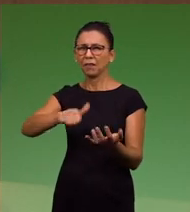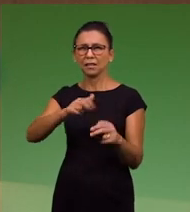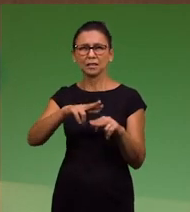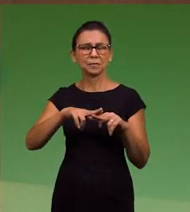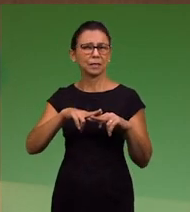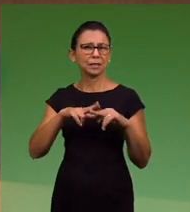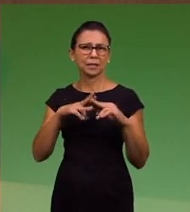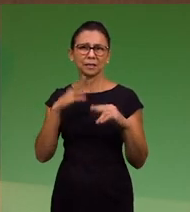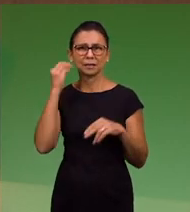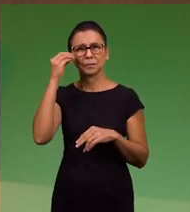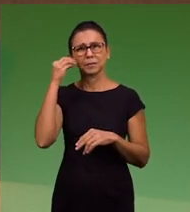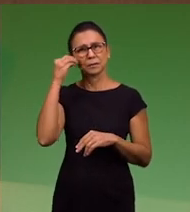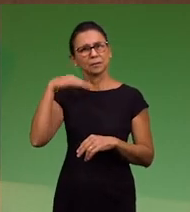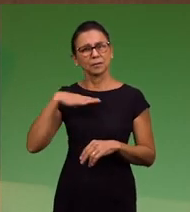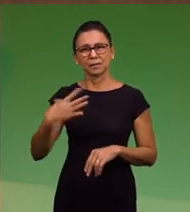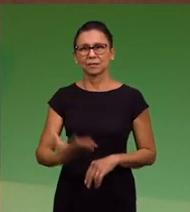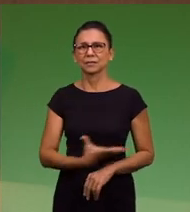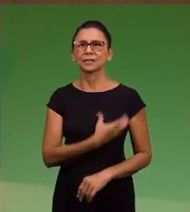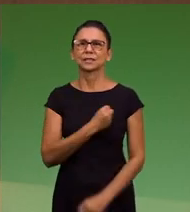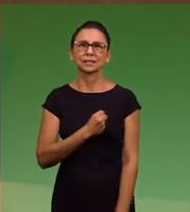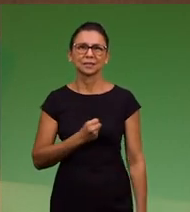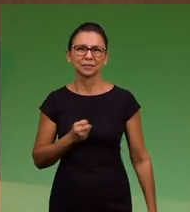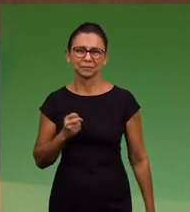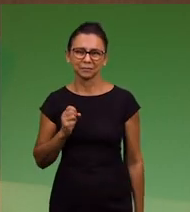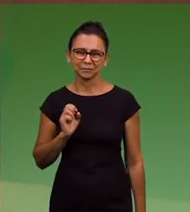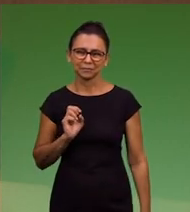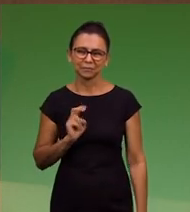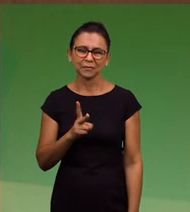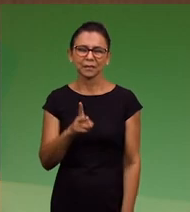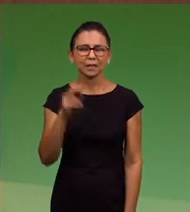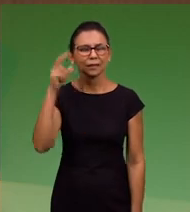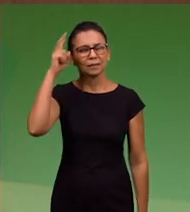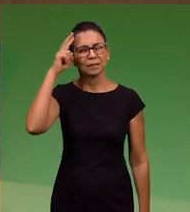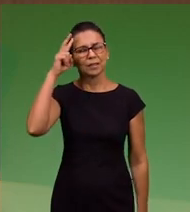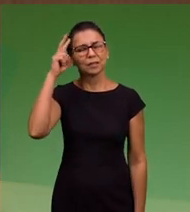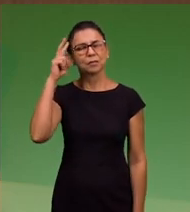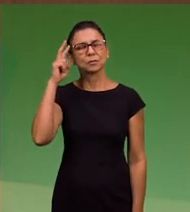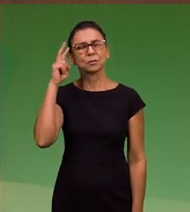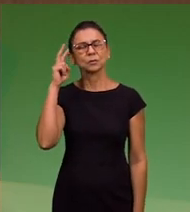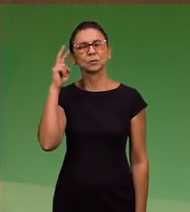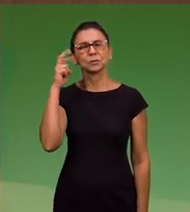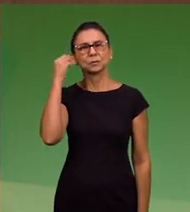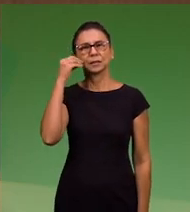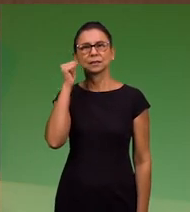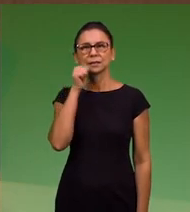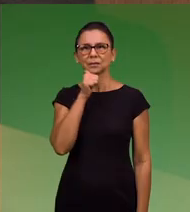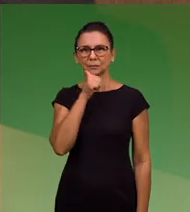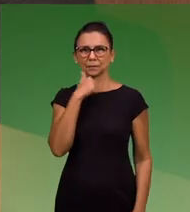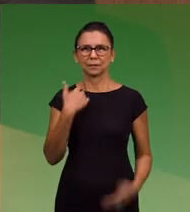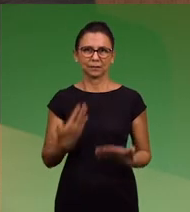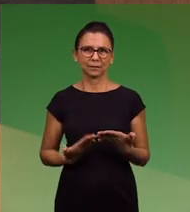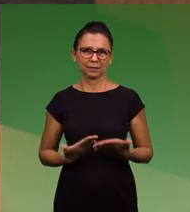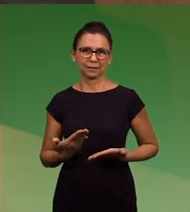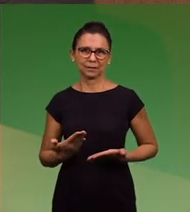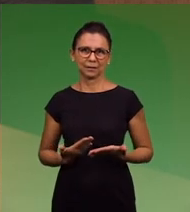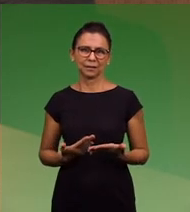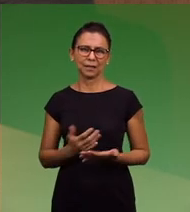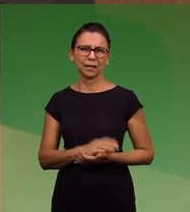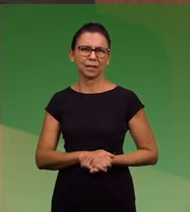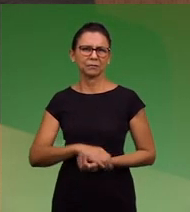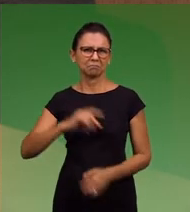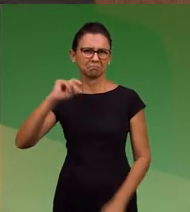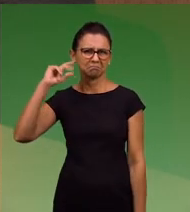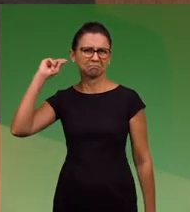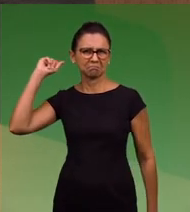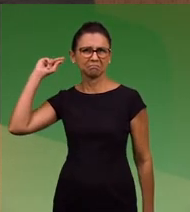formas, né? Eu sempre falo dessa experiência de uma senhora que, em certa